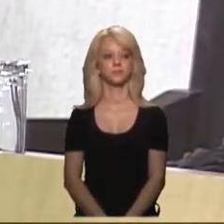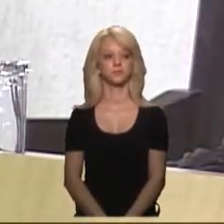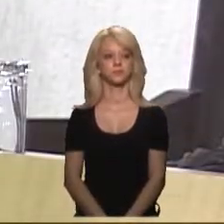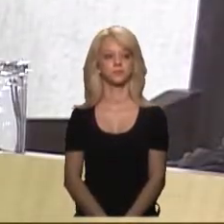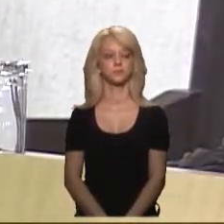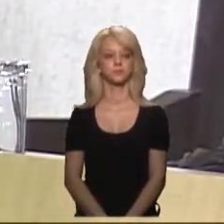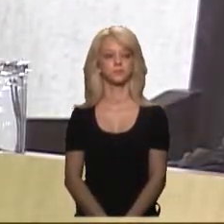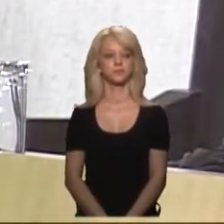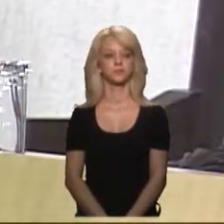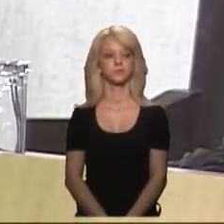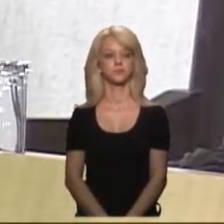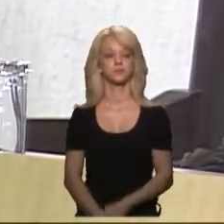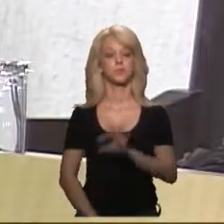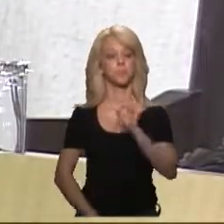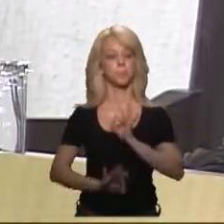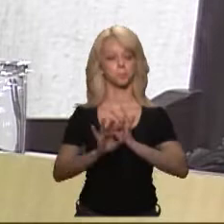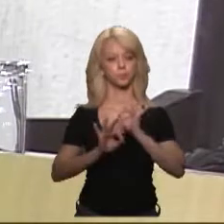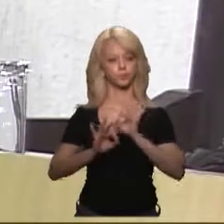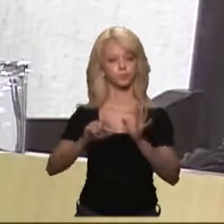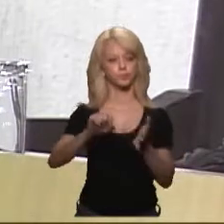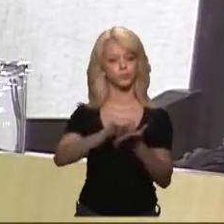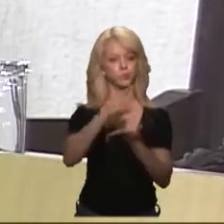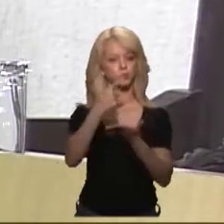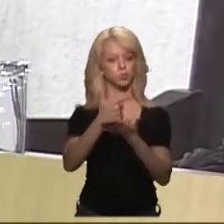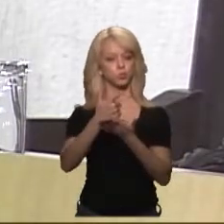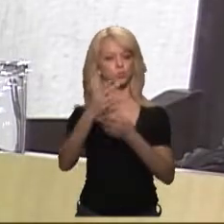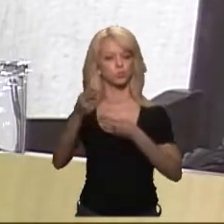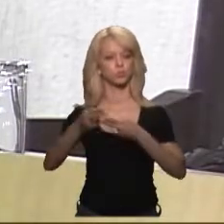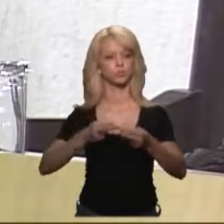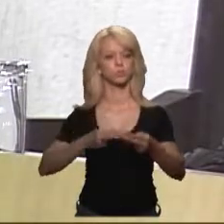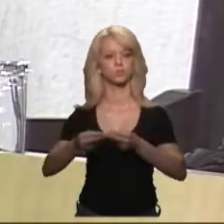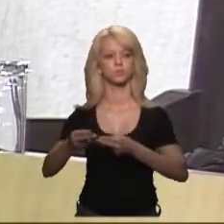Segundo projeto em segunda discussão.